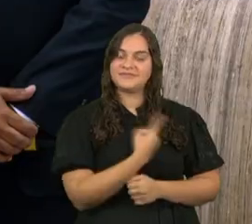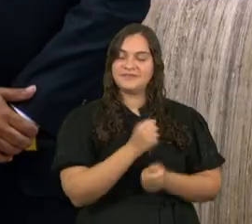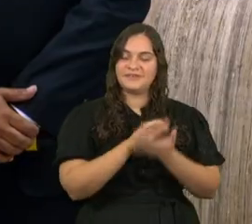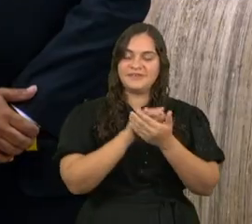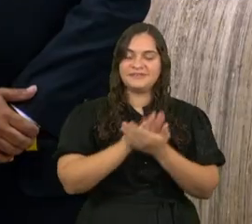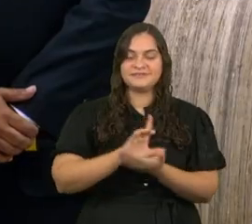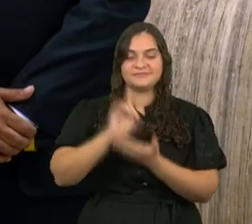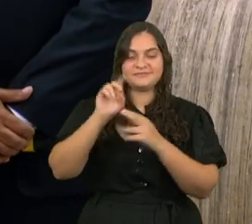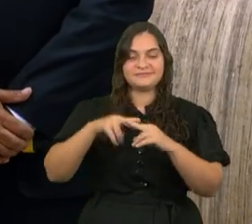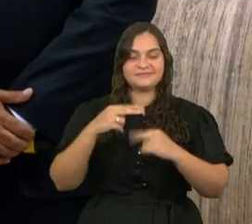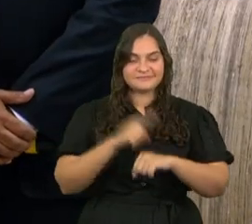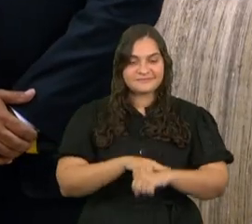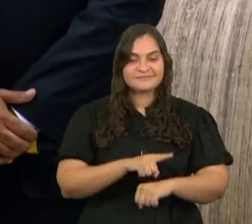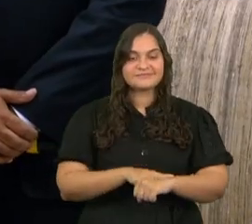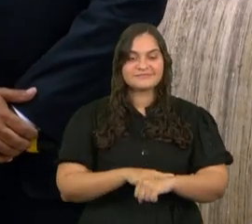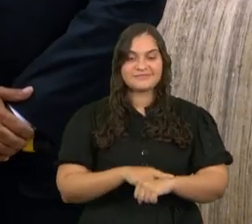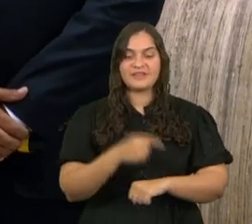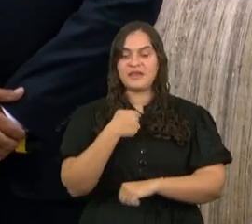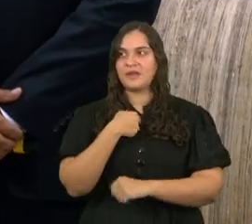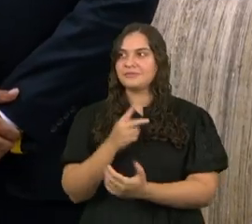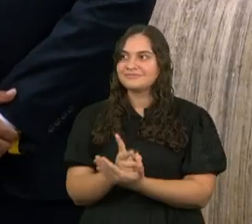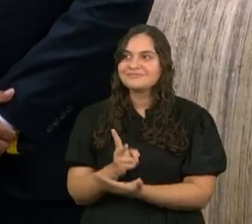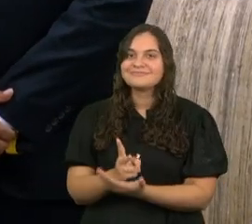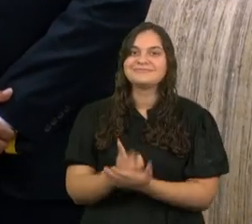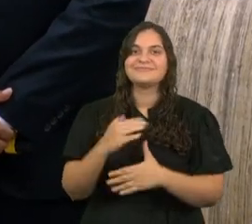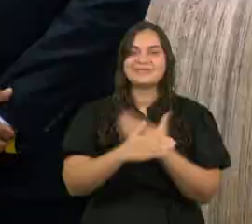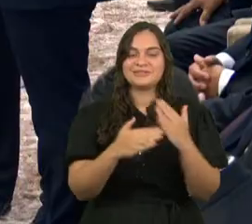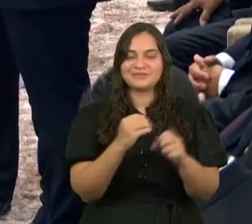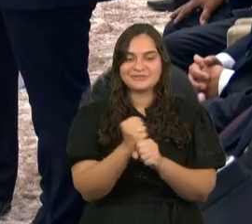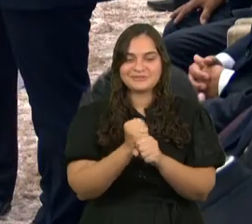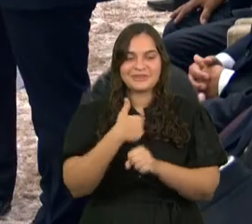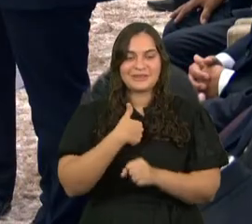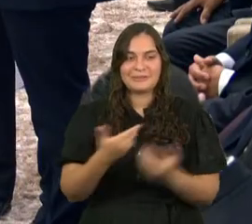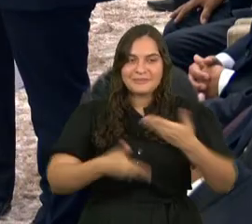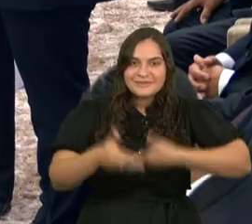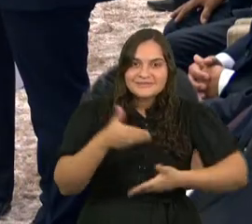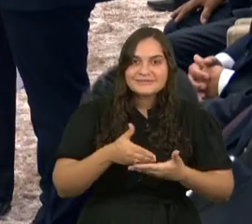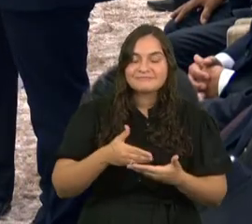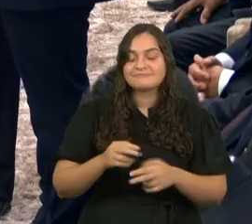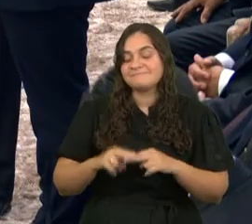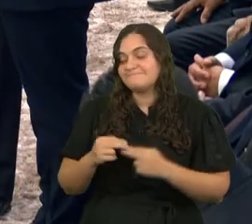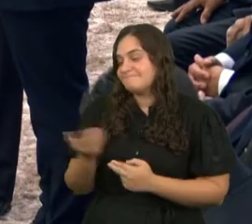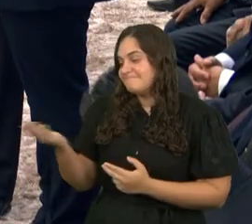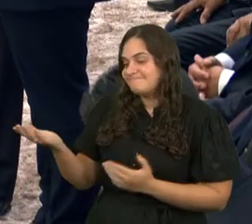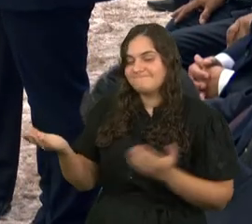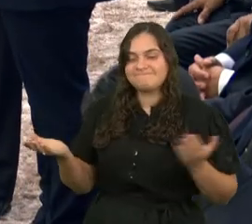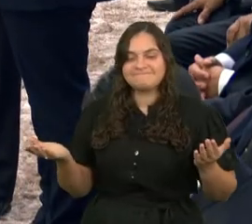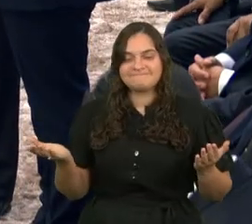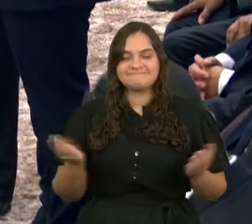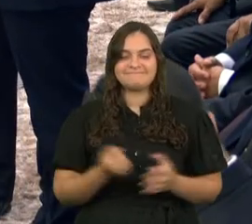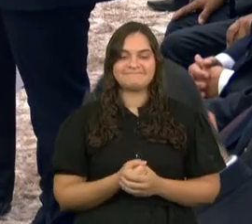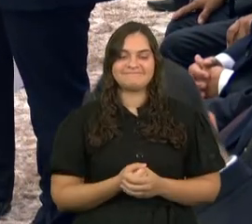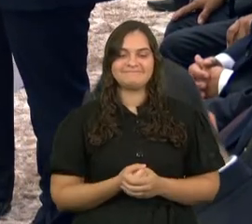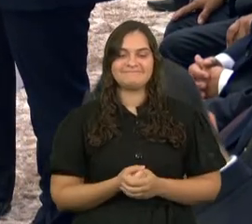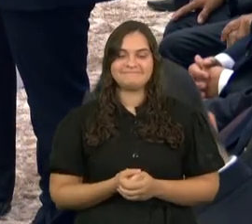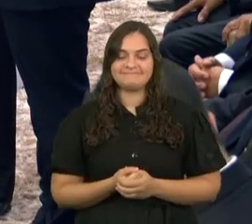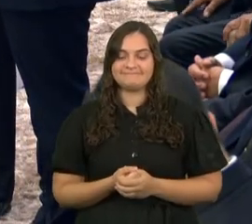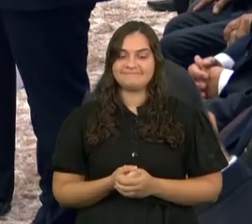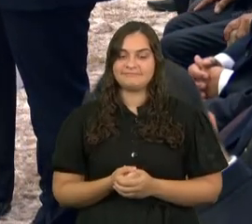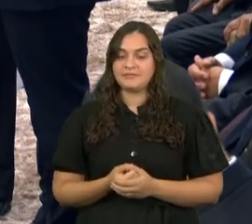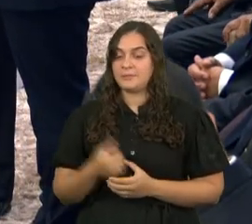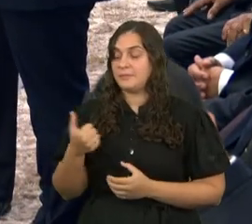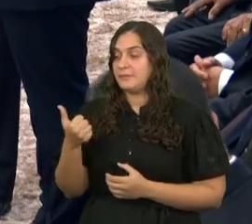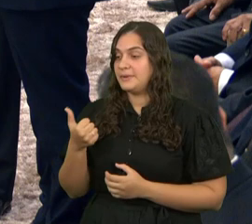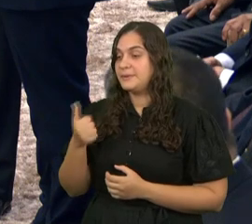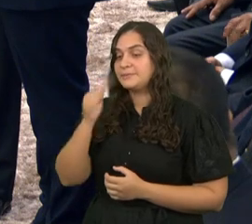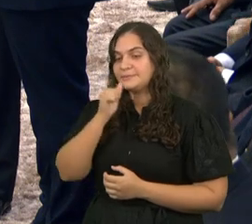anos eu estou aqui. Então eu vou passar a palavra ao pastor Jefferson, à irmã Ana. Eu acho que pela ordem, né? Irmã Ana e